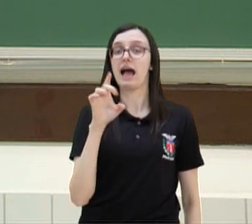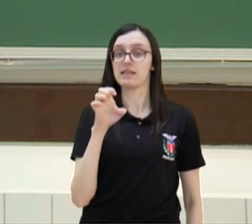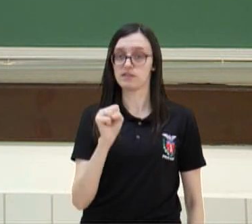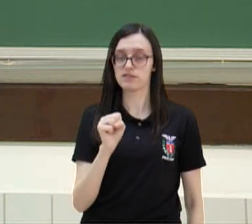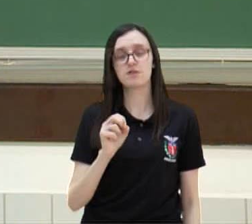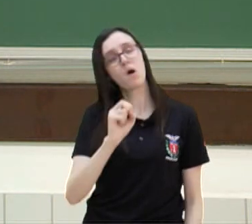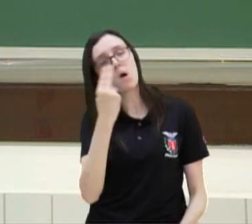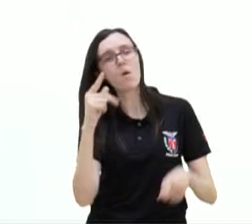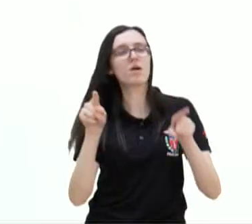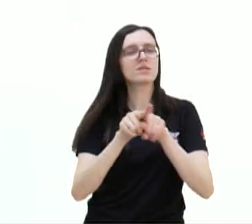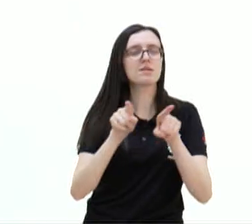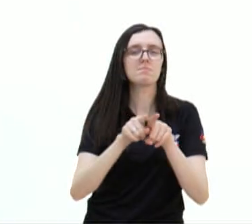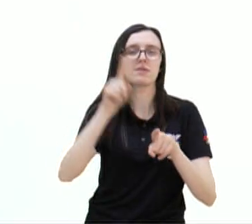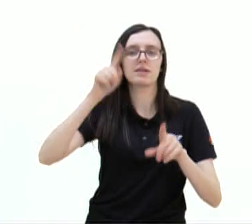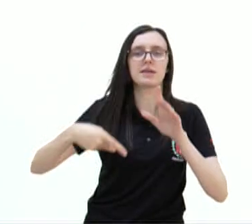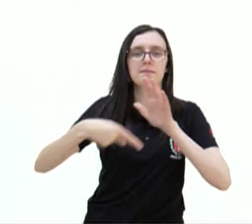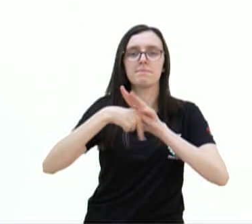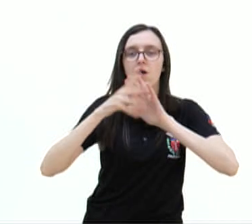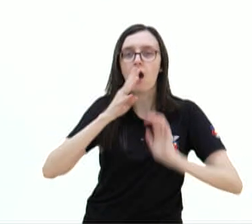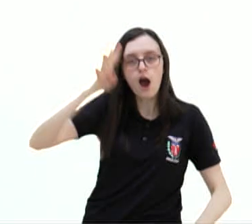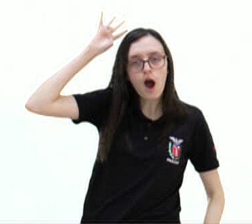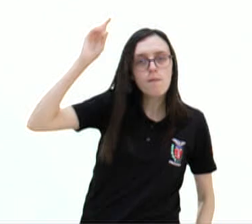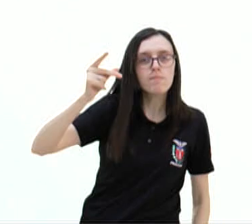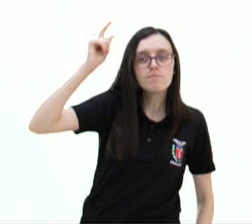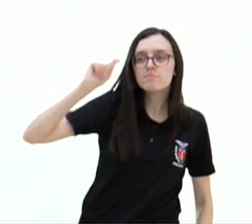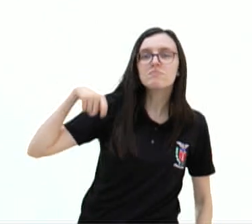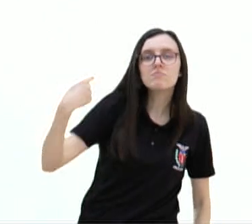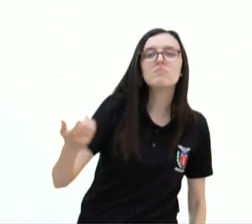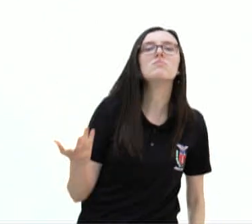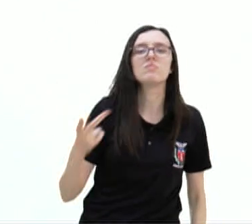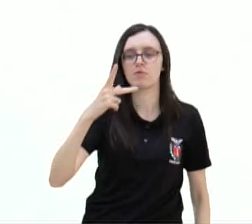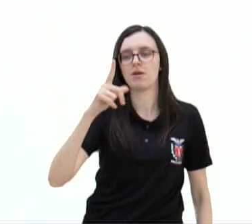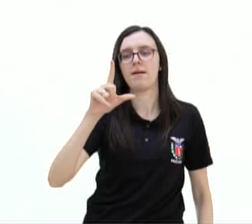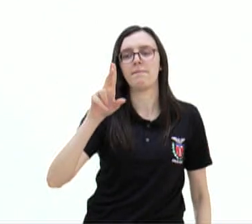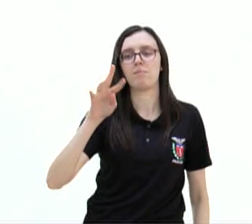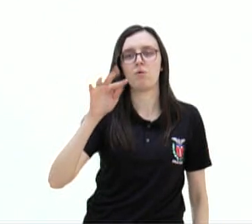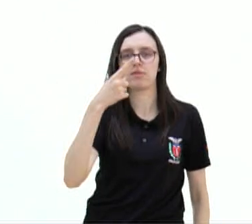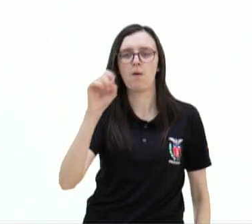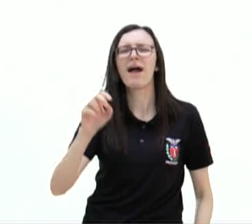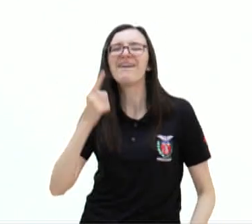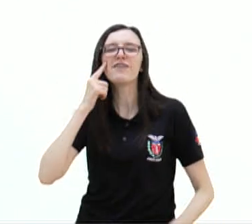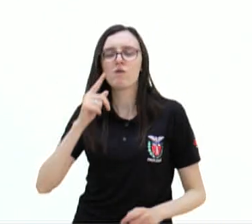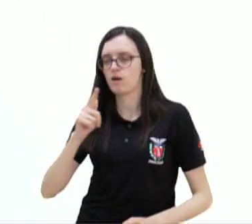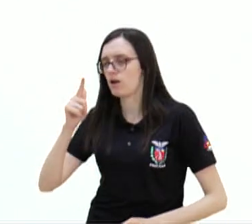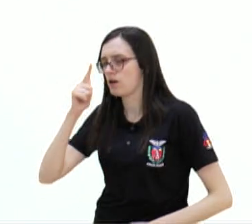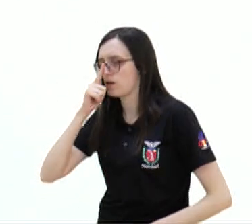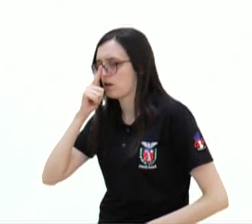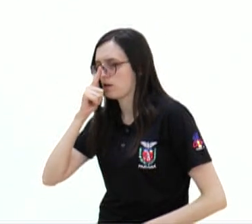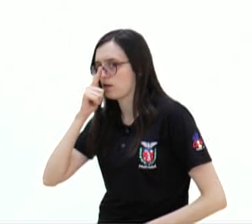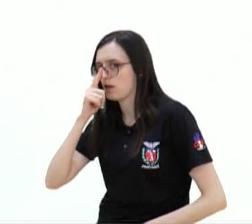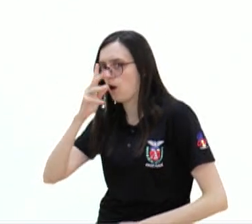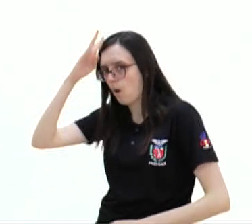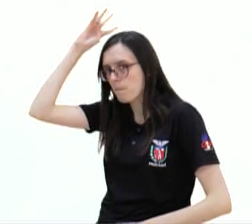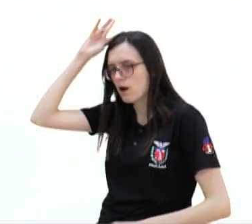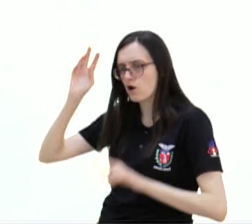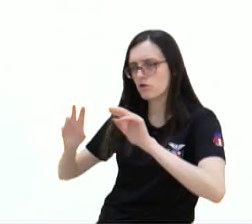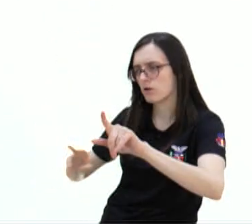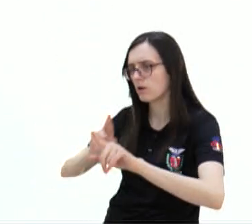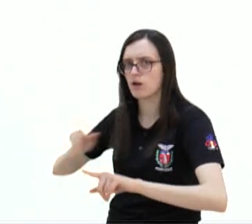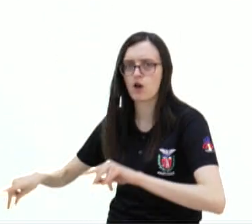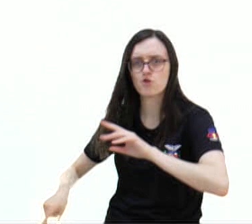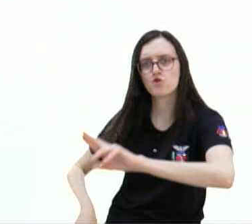ou na Roma Antiga ele era chamado de Plutão. Tá? Então existe uma historinha para